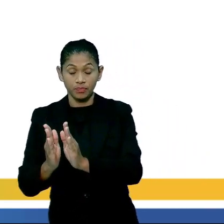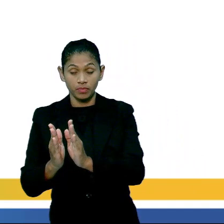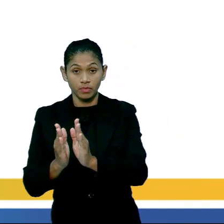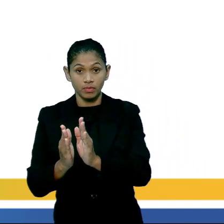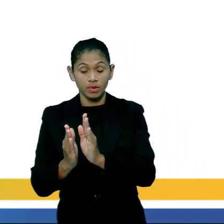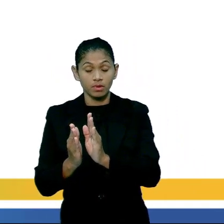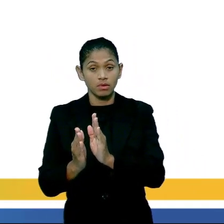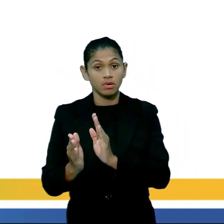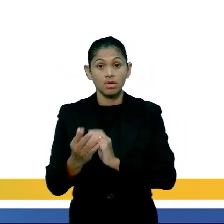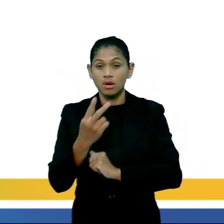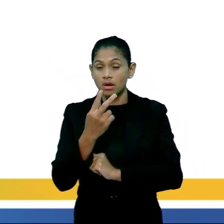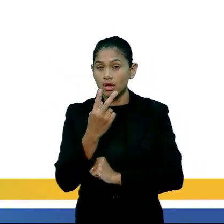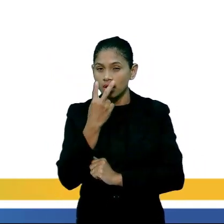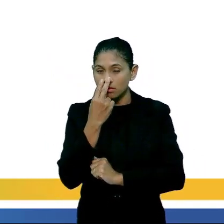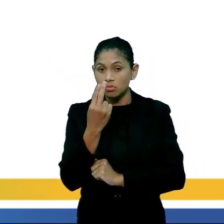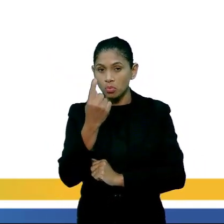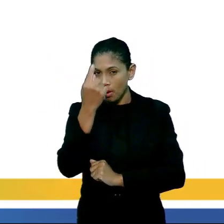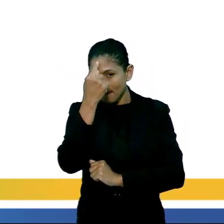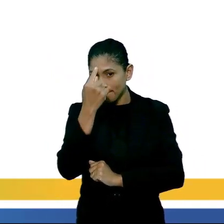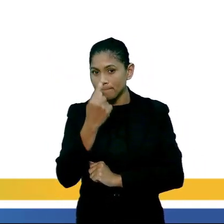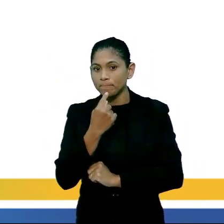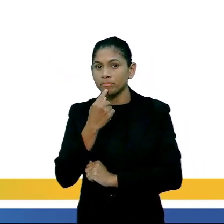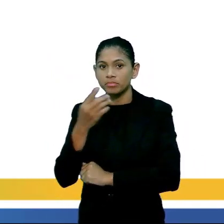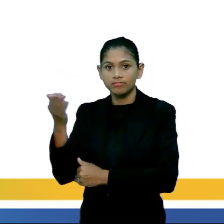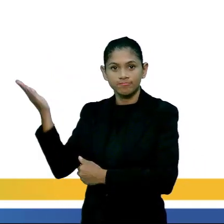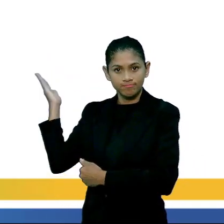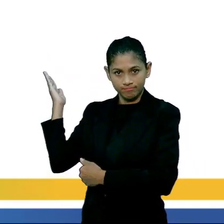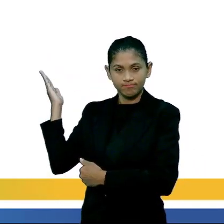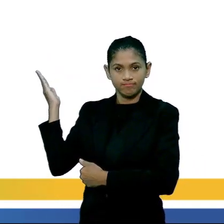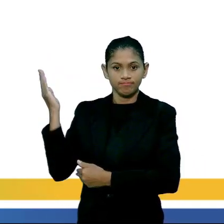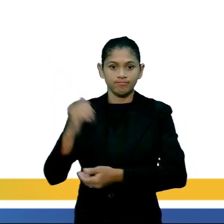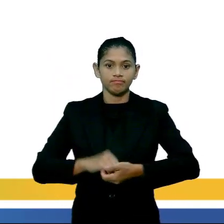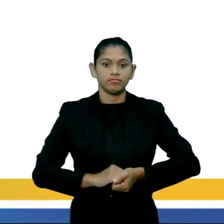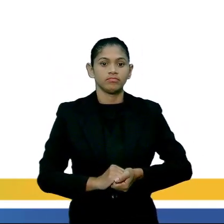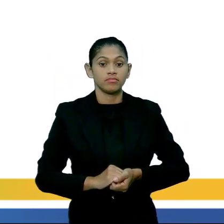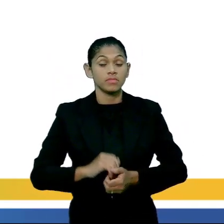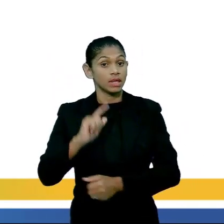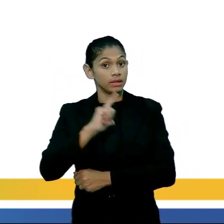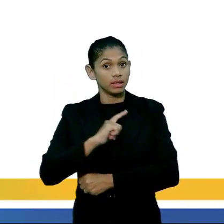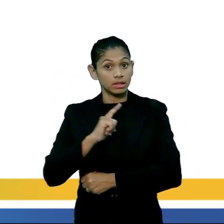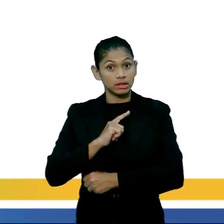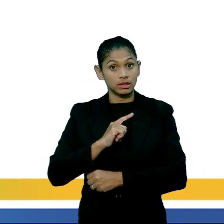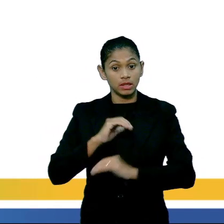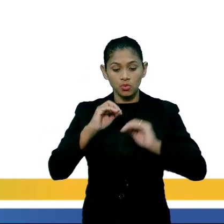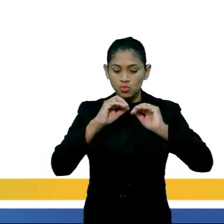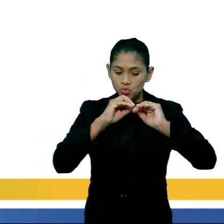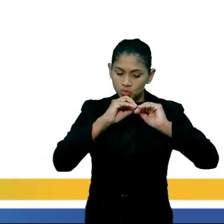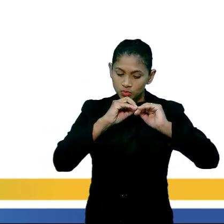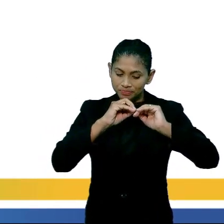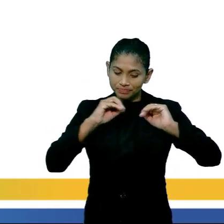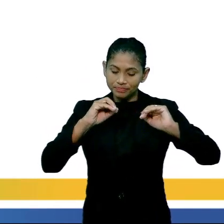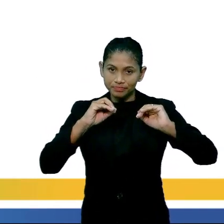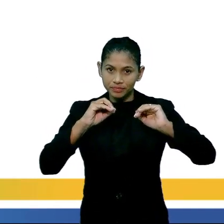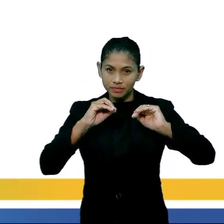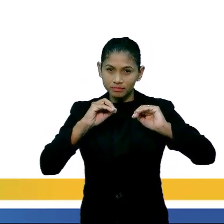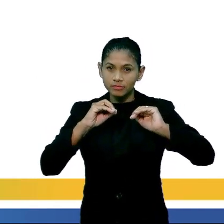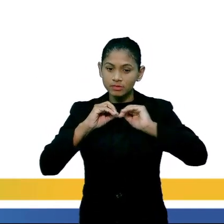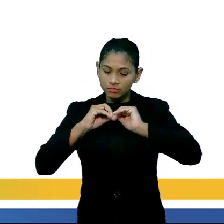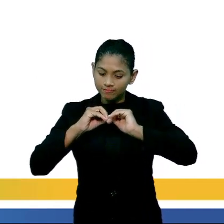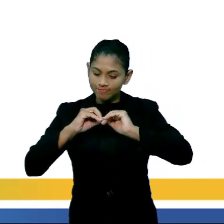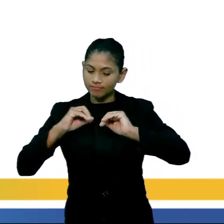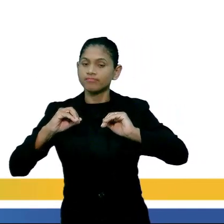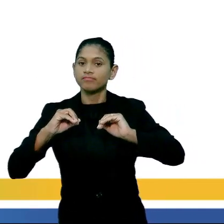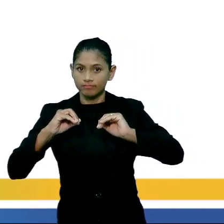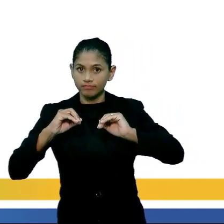aqui nesse pergolado que ele tem um distanciamento de 30